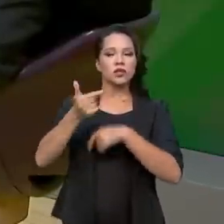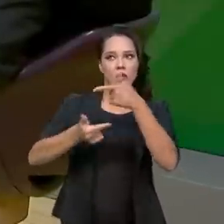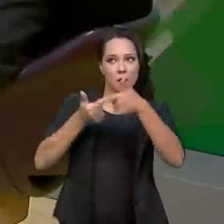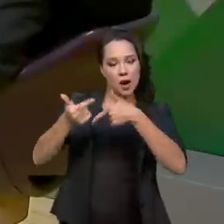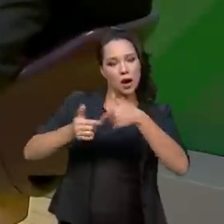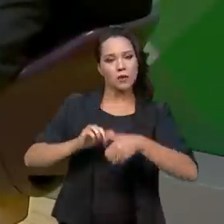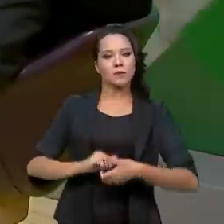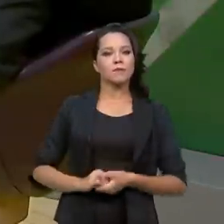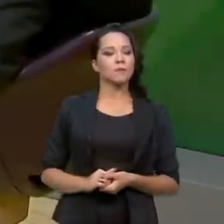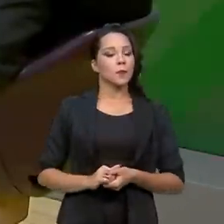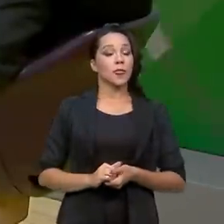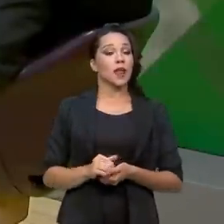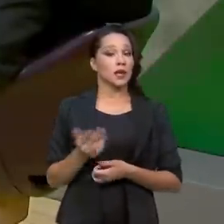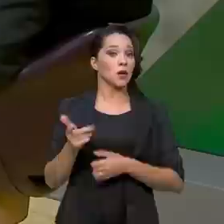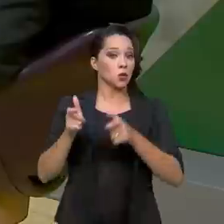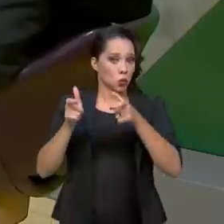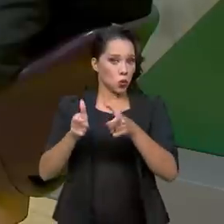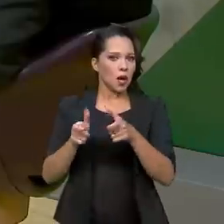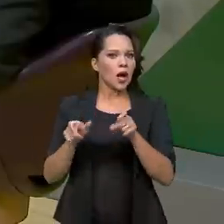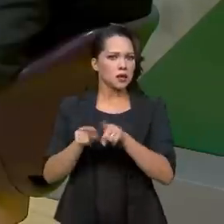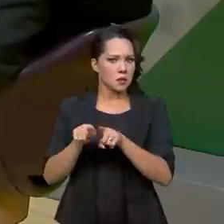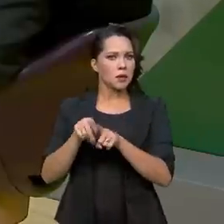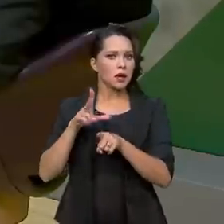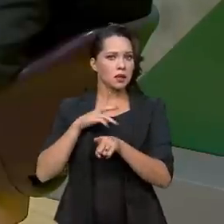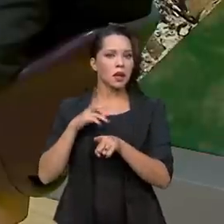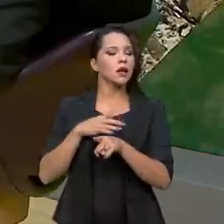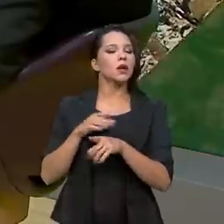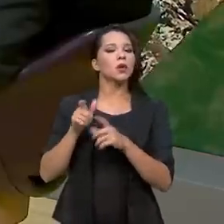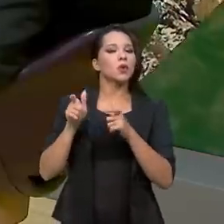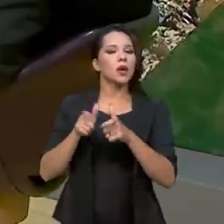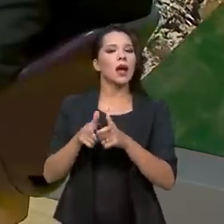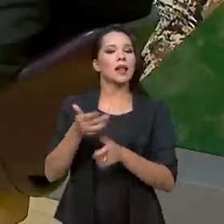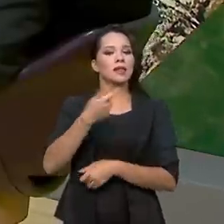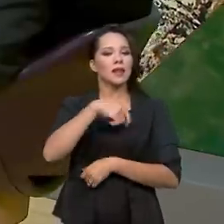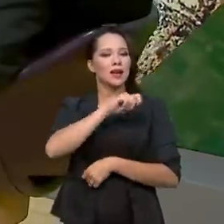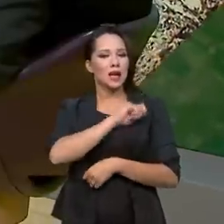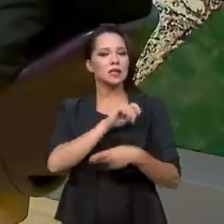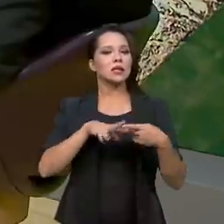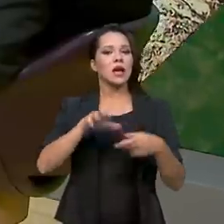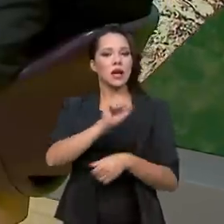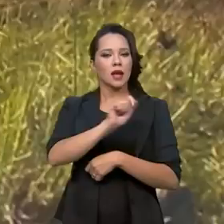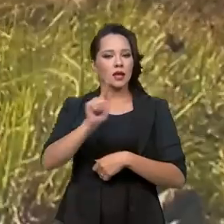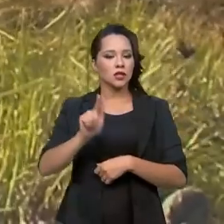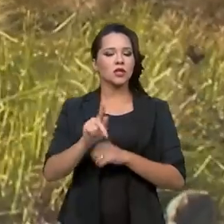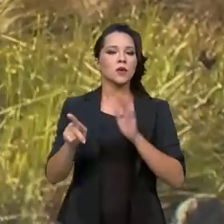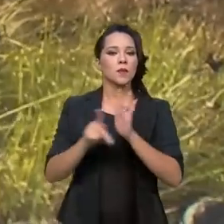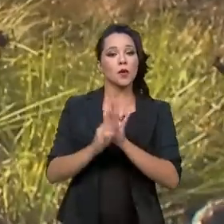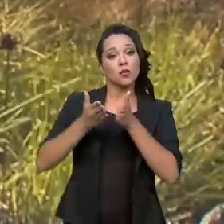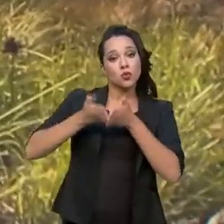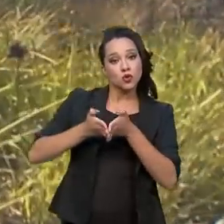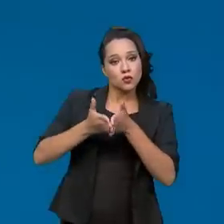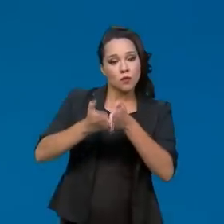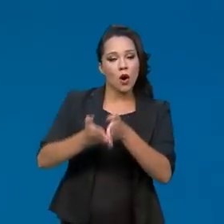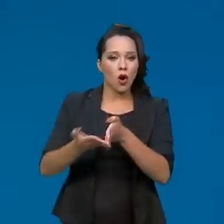tarefa. Localmente, também temos nas nossas capitanias, delegacias e agências das capitanias dos portos,